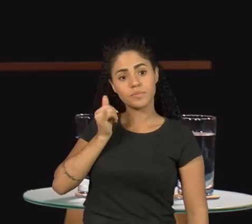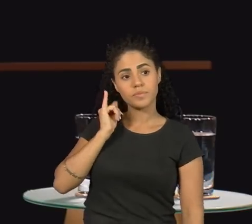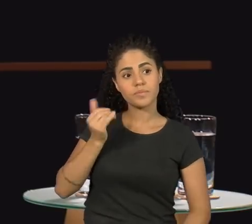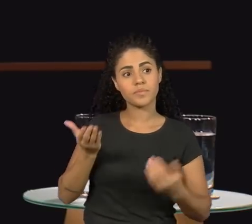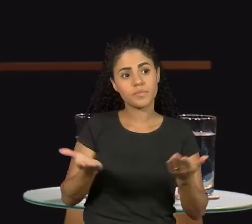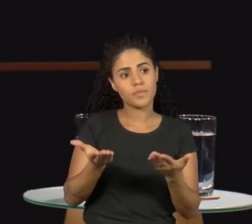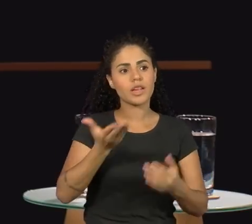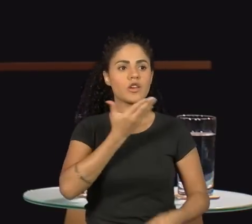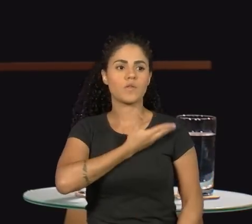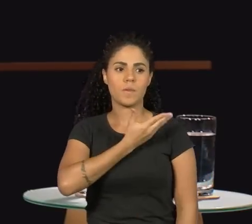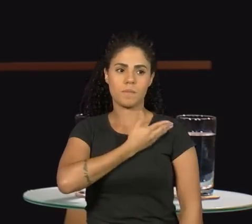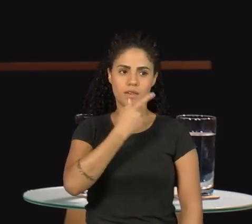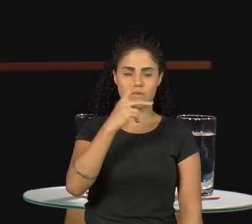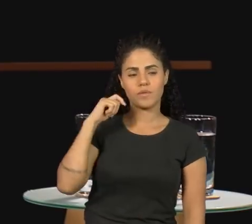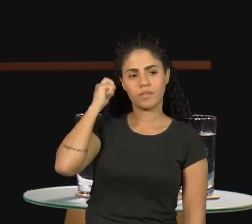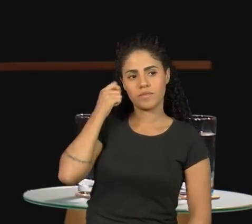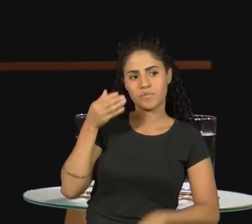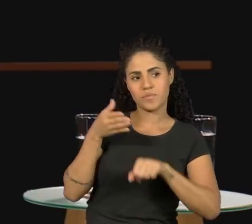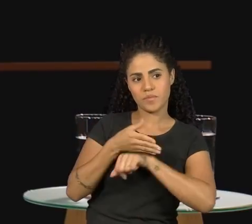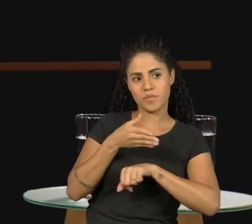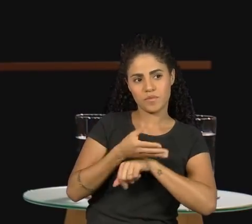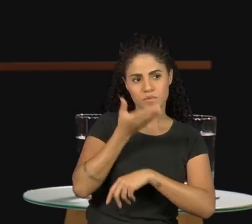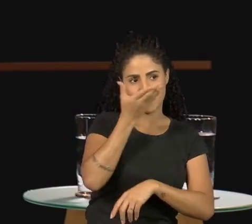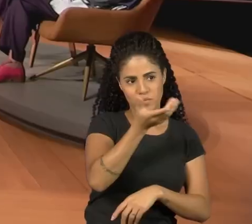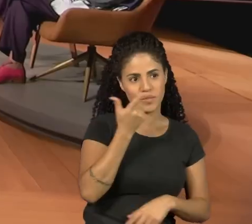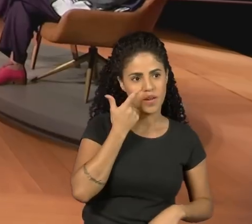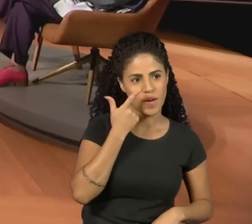uma grande atriz que participou desse espetáculo.